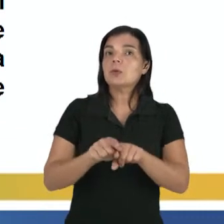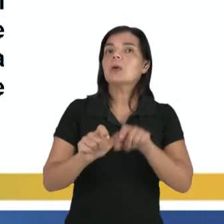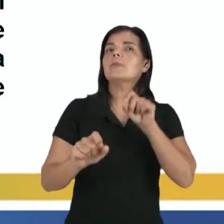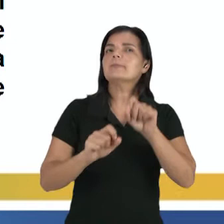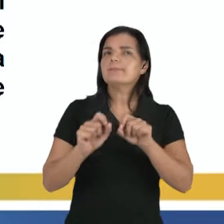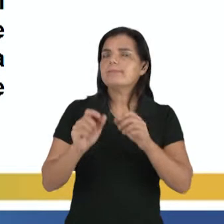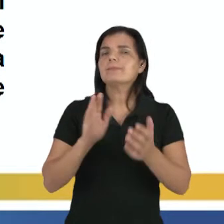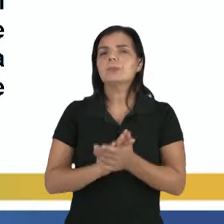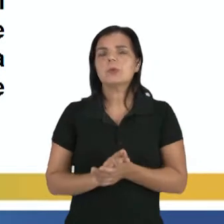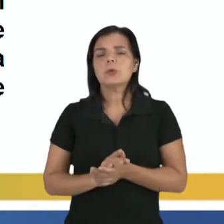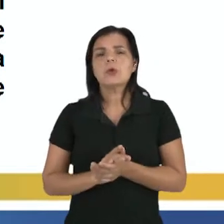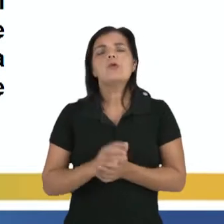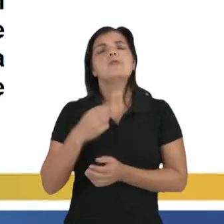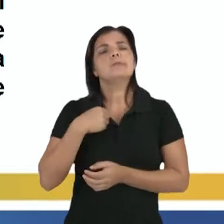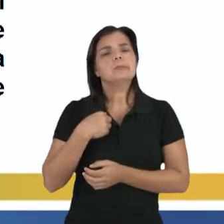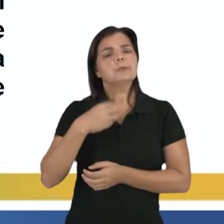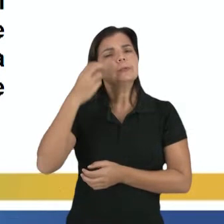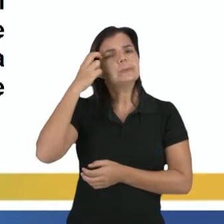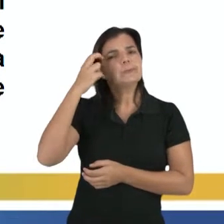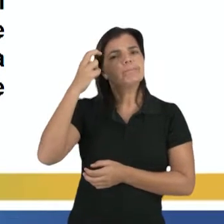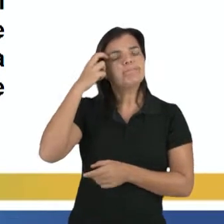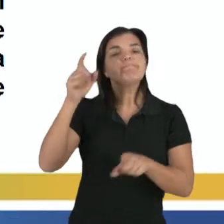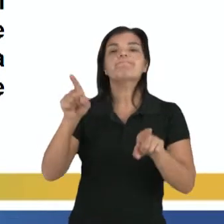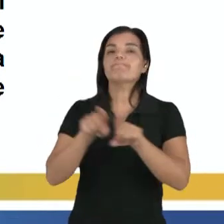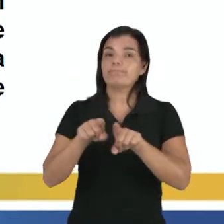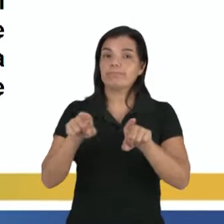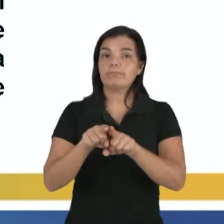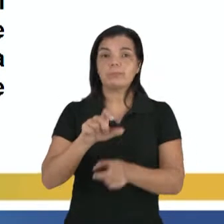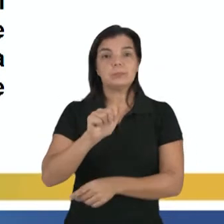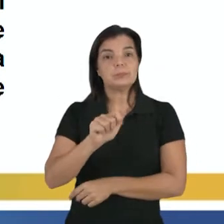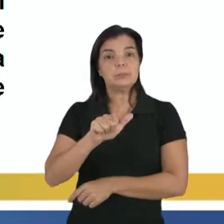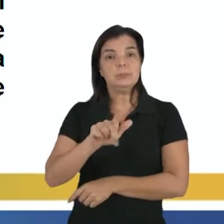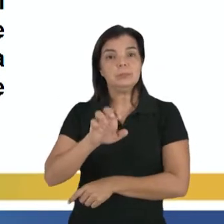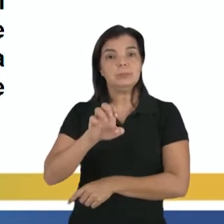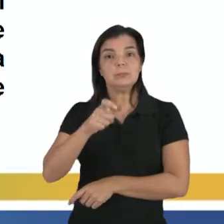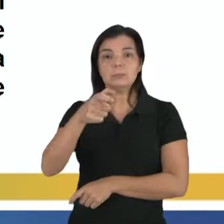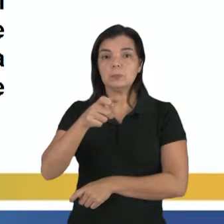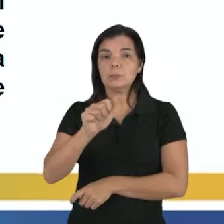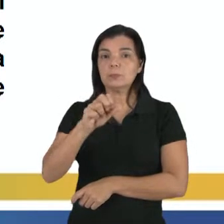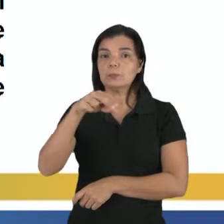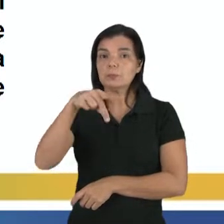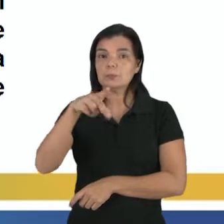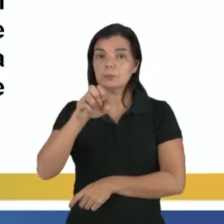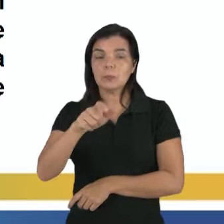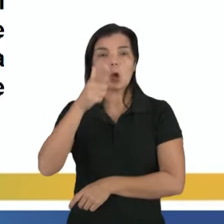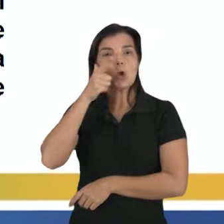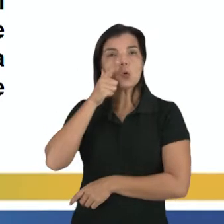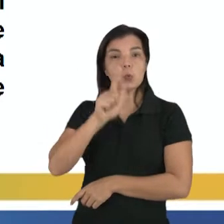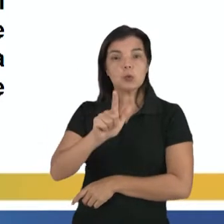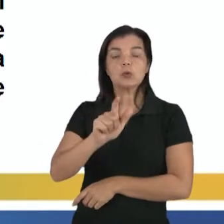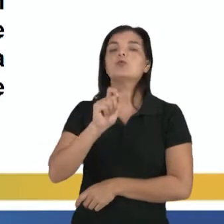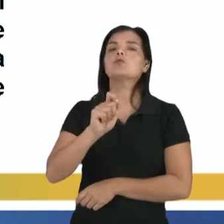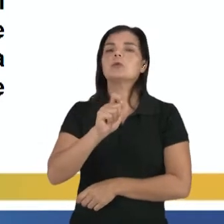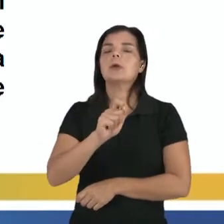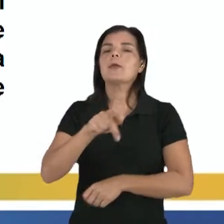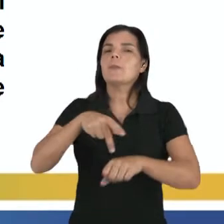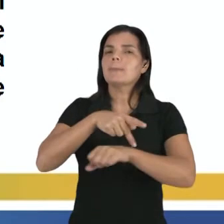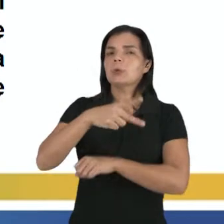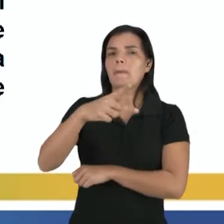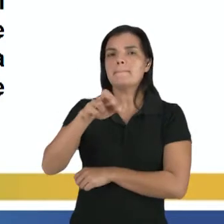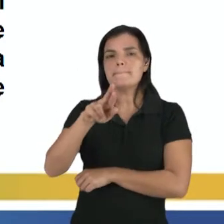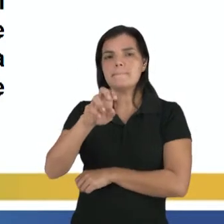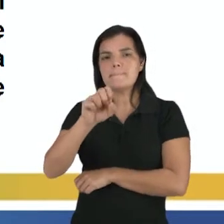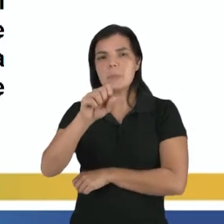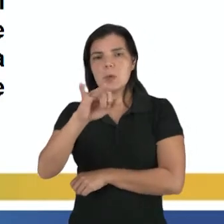que foi aí o mestre, o mentor do grande Alexandre Grande, o conquistador da Pérsia, tá?